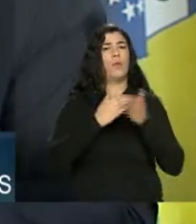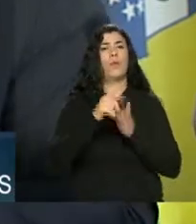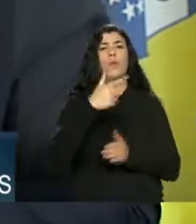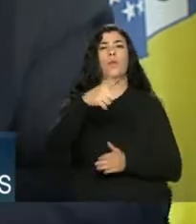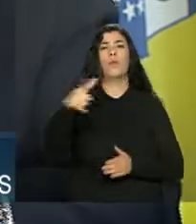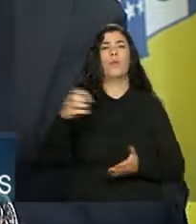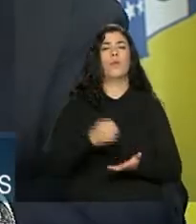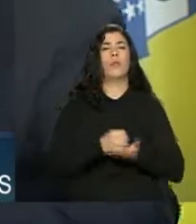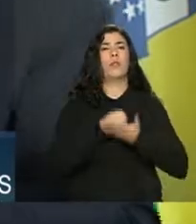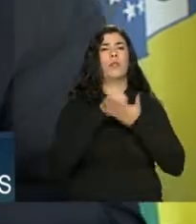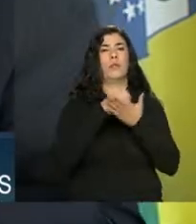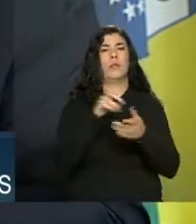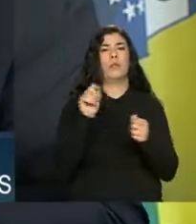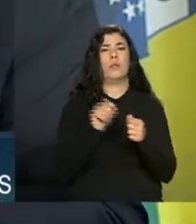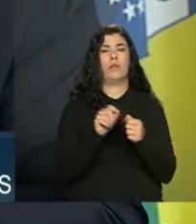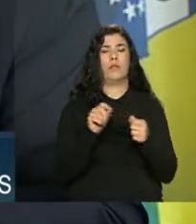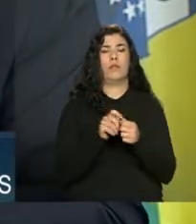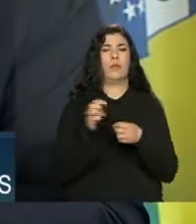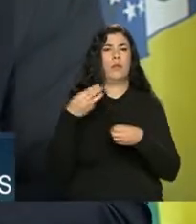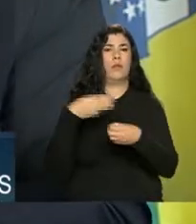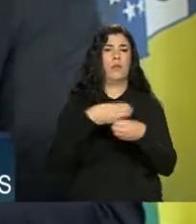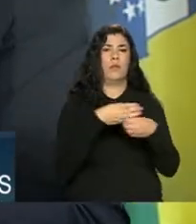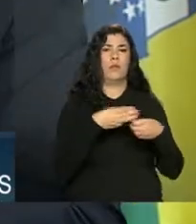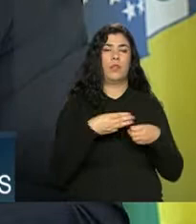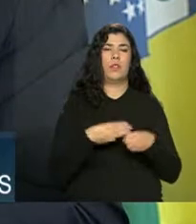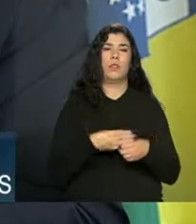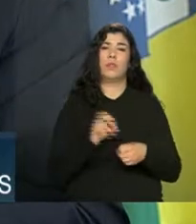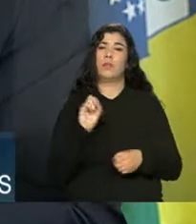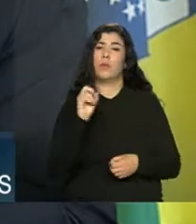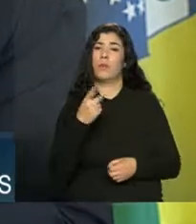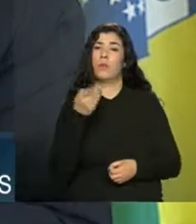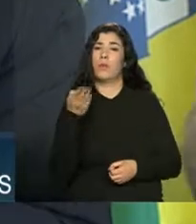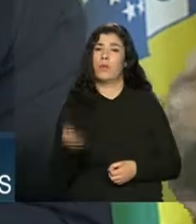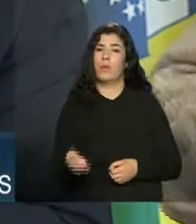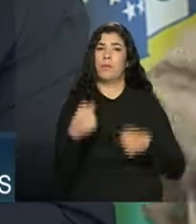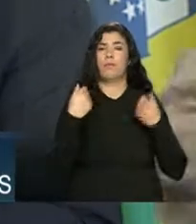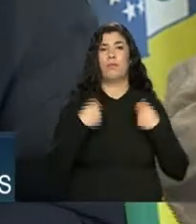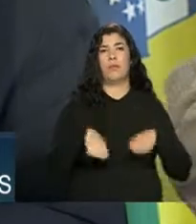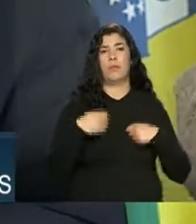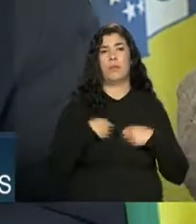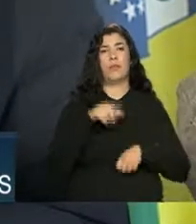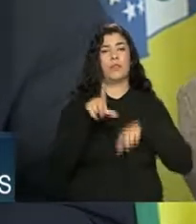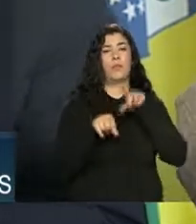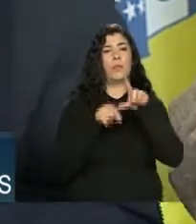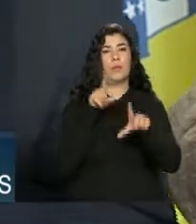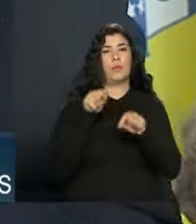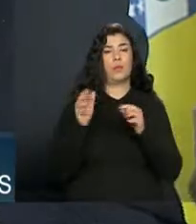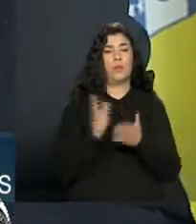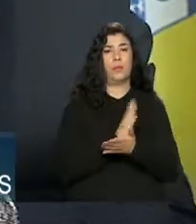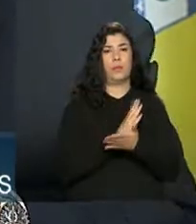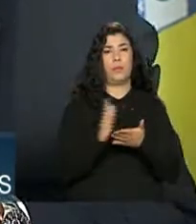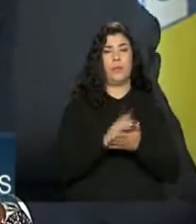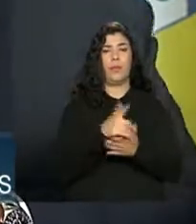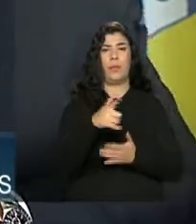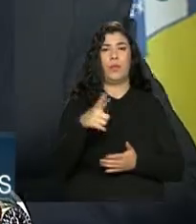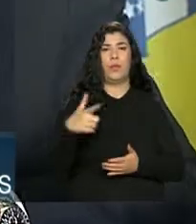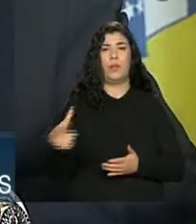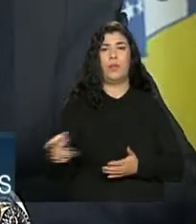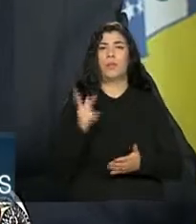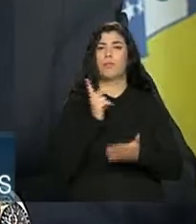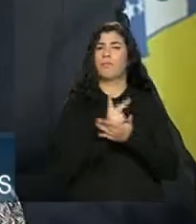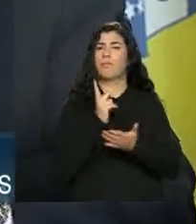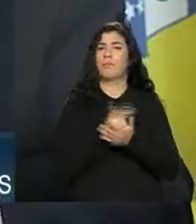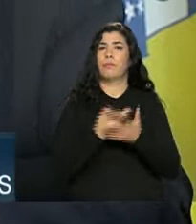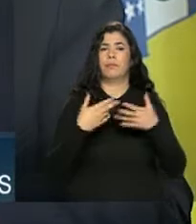que se faça a estados e municípios ou ele deverá adotar todas esses